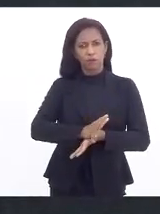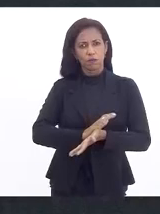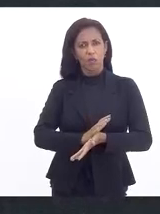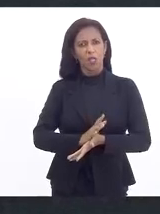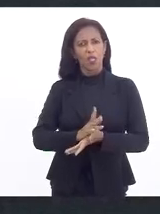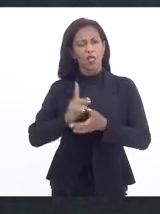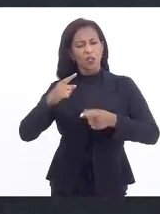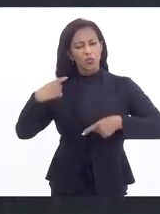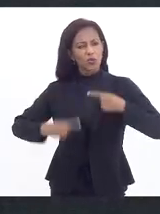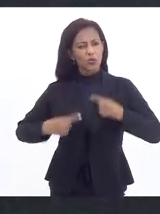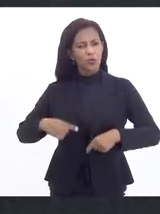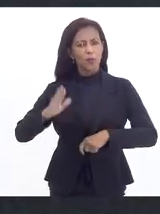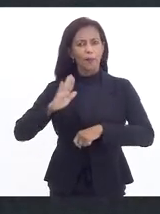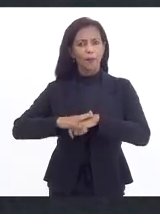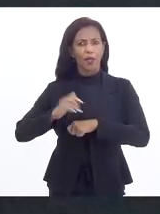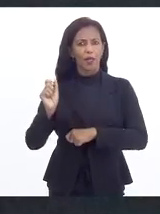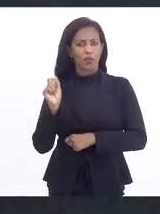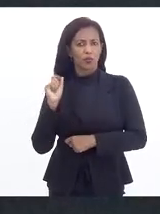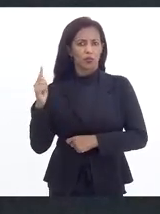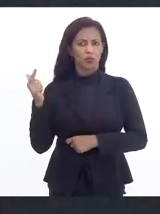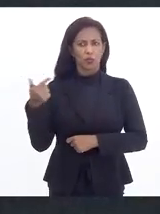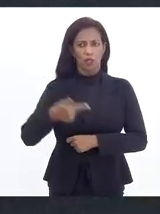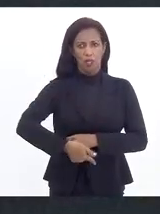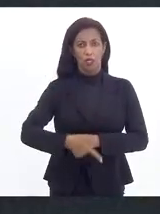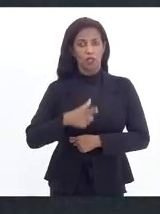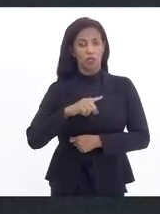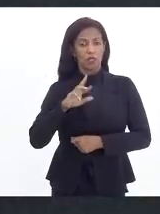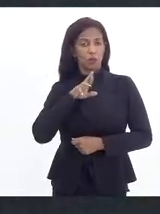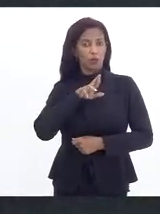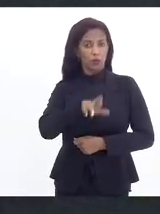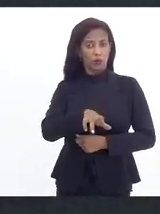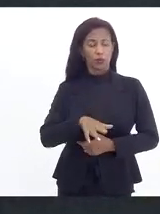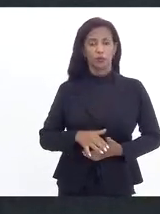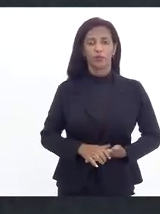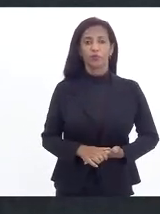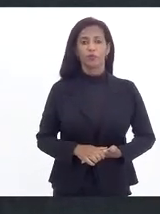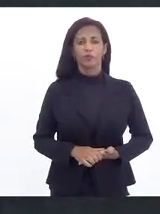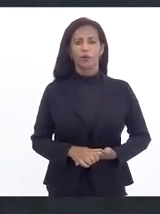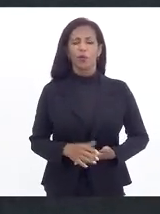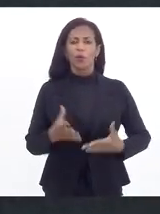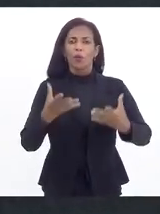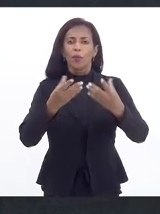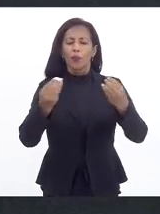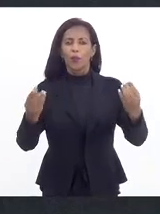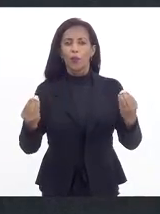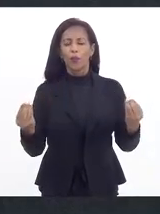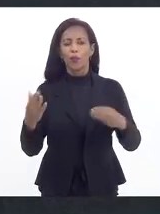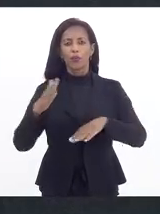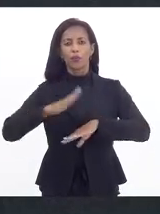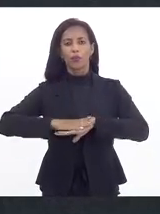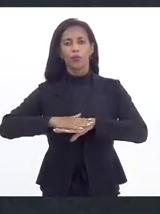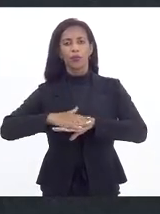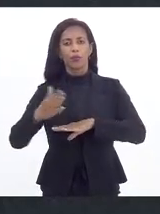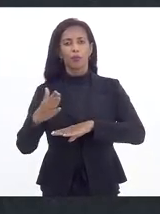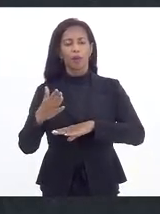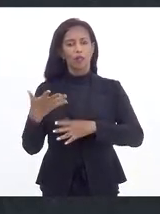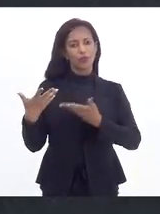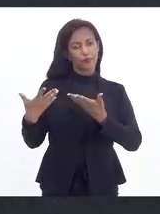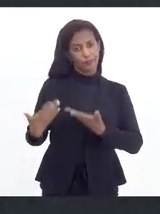quanto esse. E que tende a ter um resultado muito mais